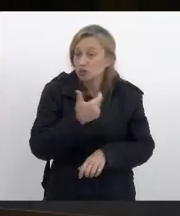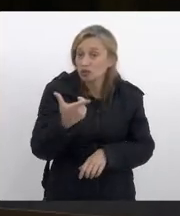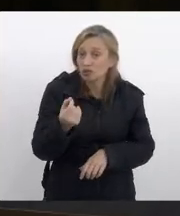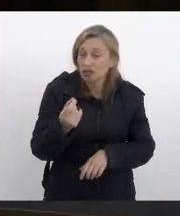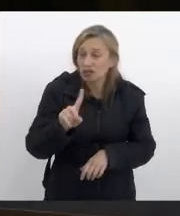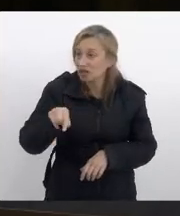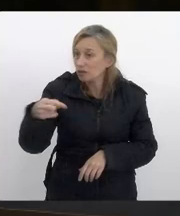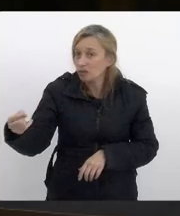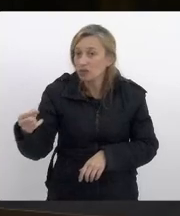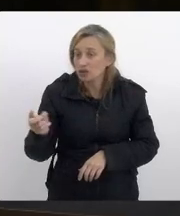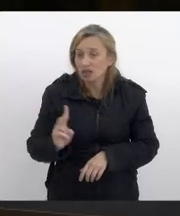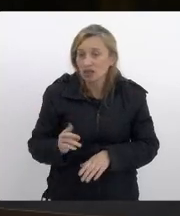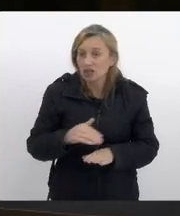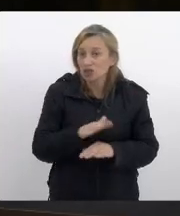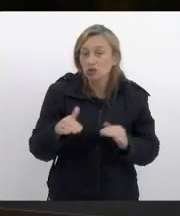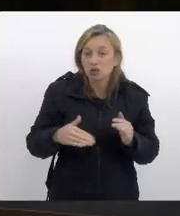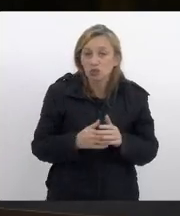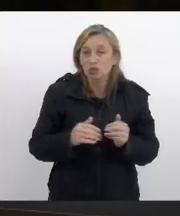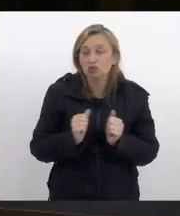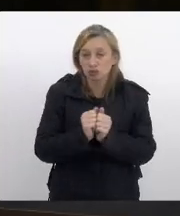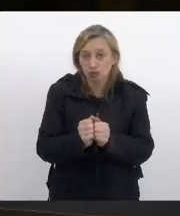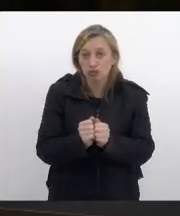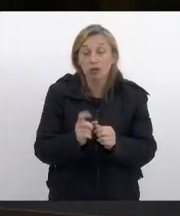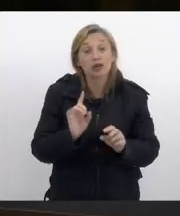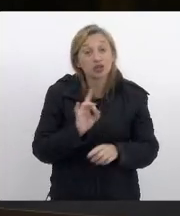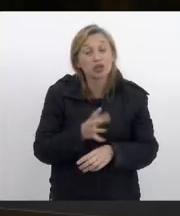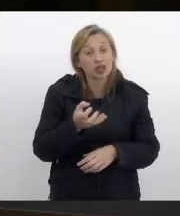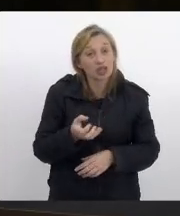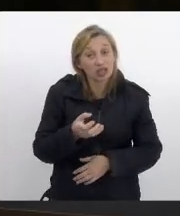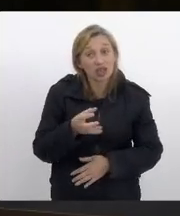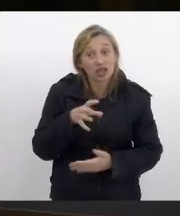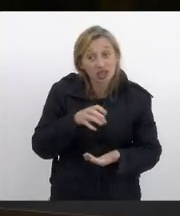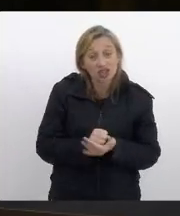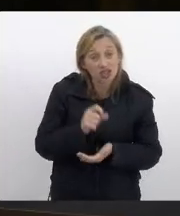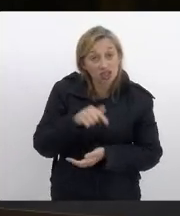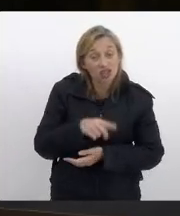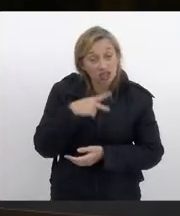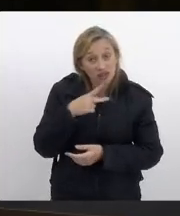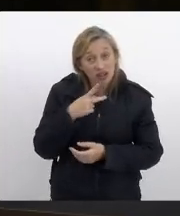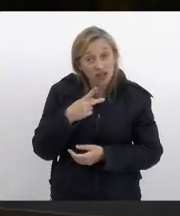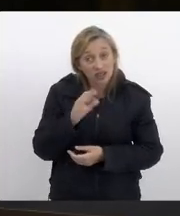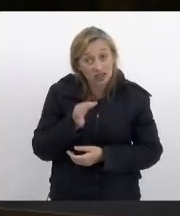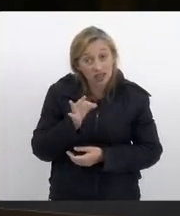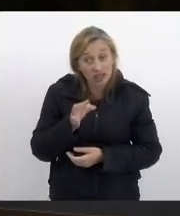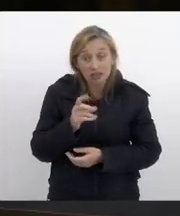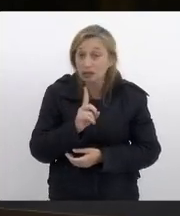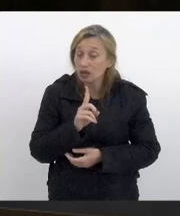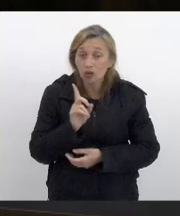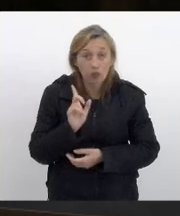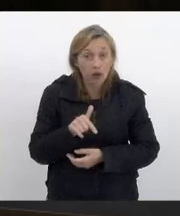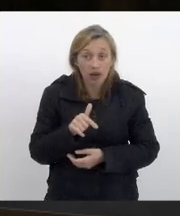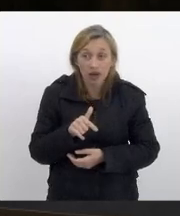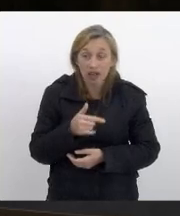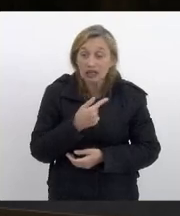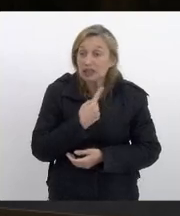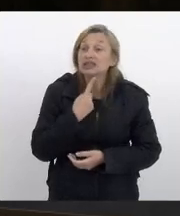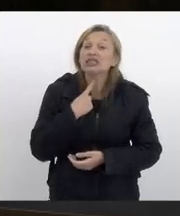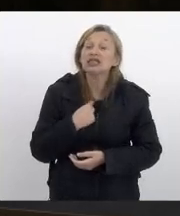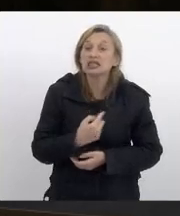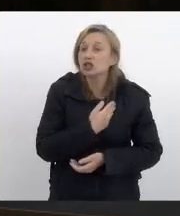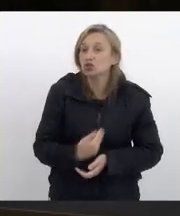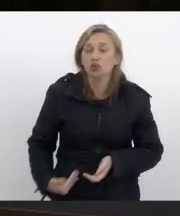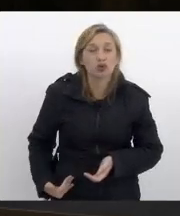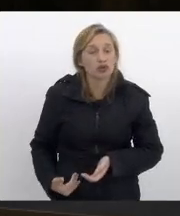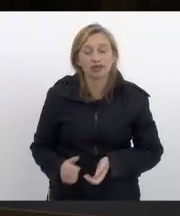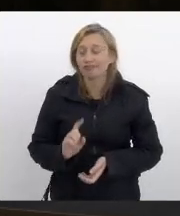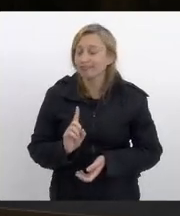para frente participei de todos. Mas eu só queria deixar bem claro, isso não é vontade do governo, tira isso,